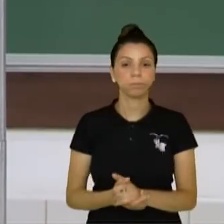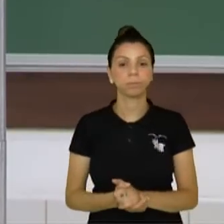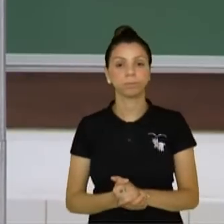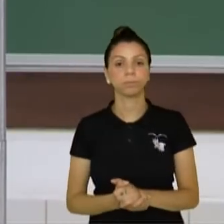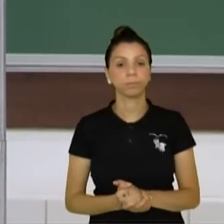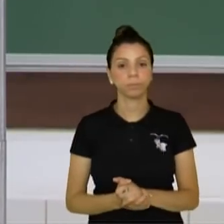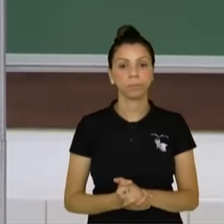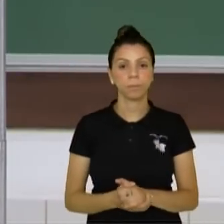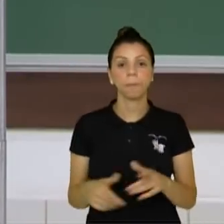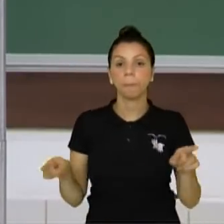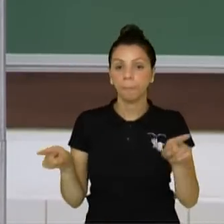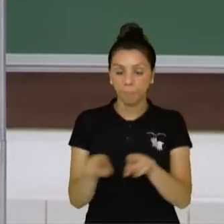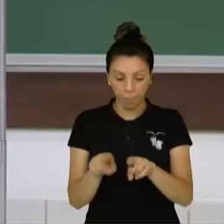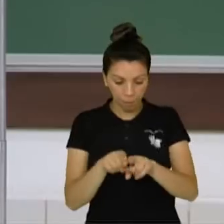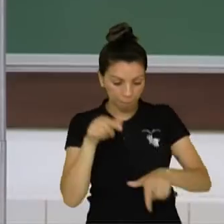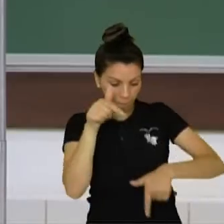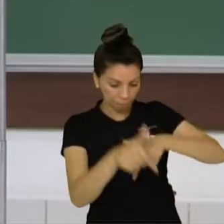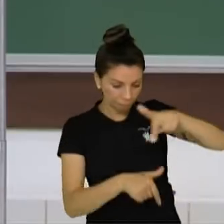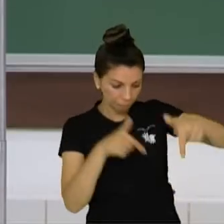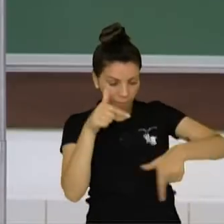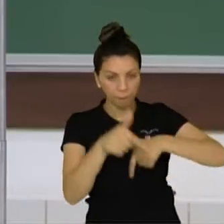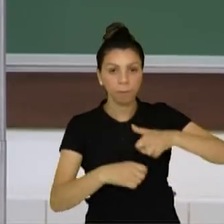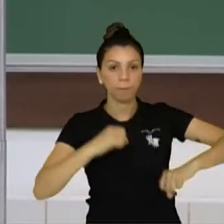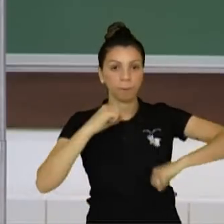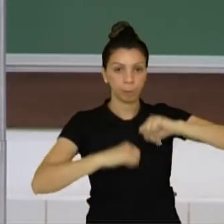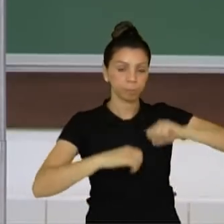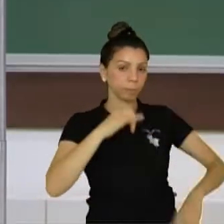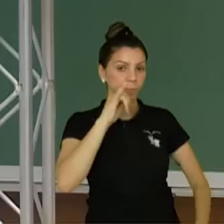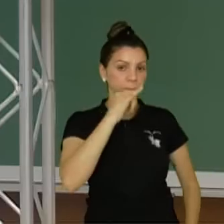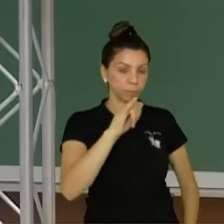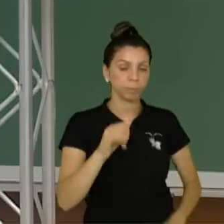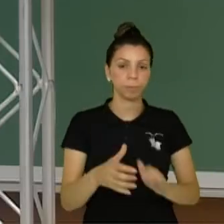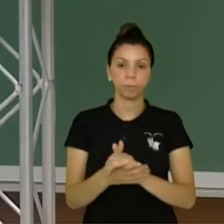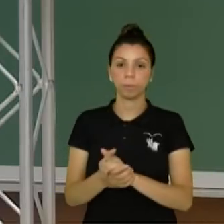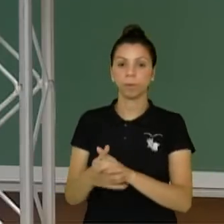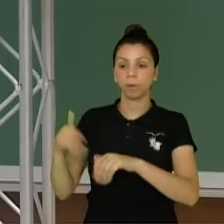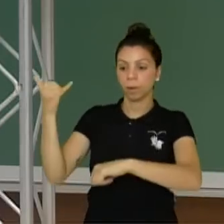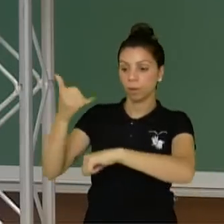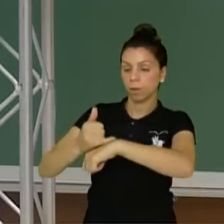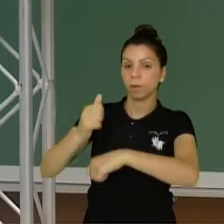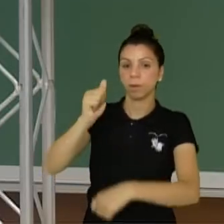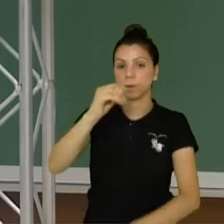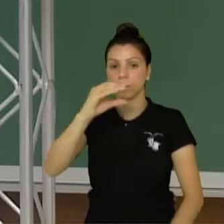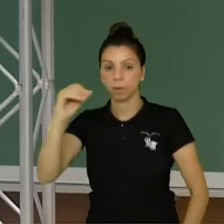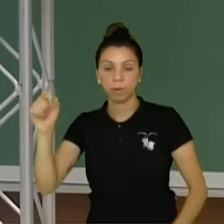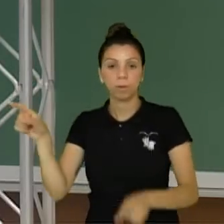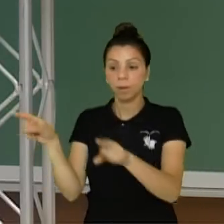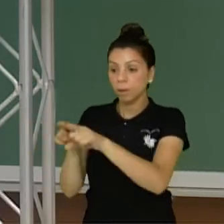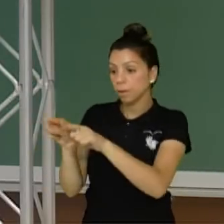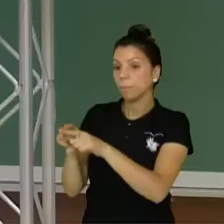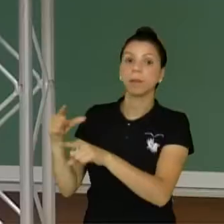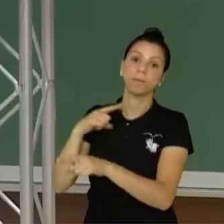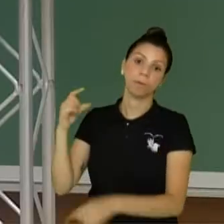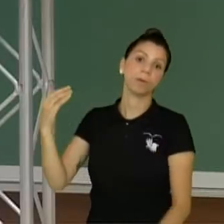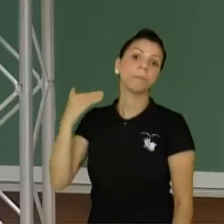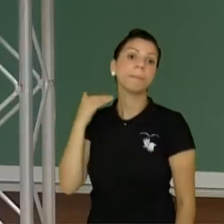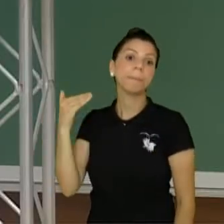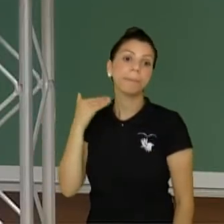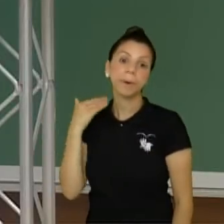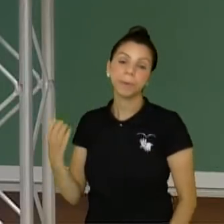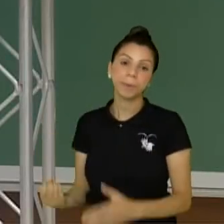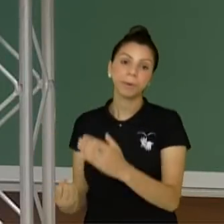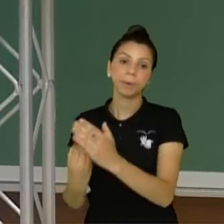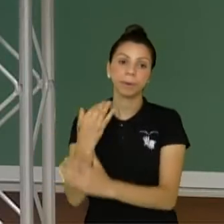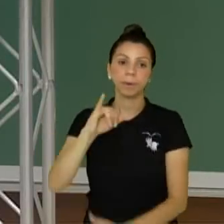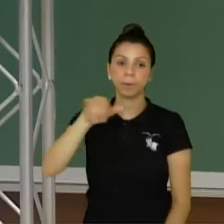como industrial na eletricidade, no aço, também ele foi um banqueiro, criando o